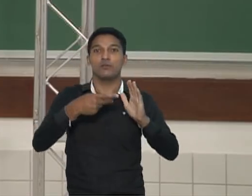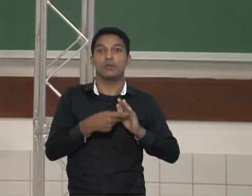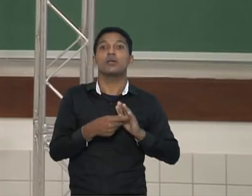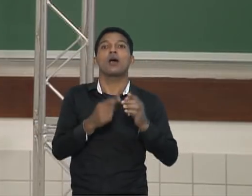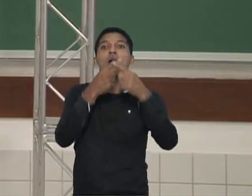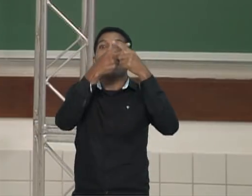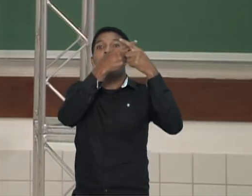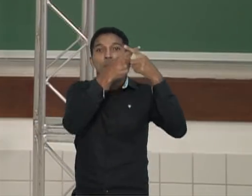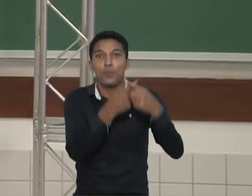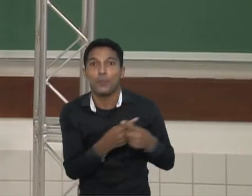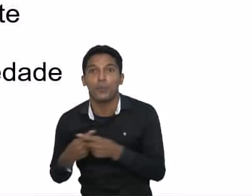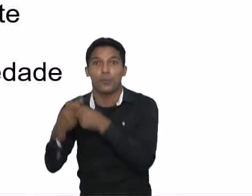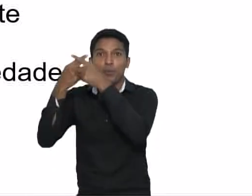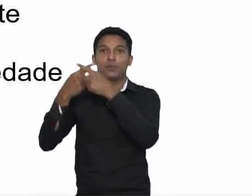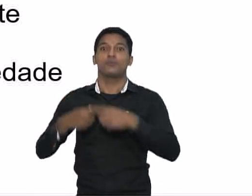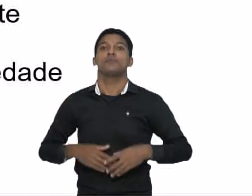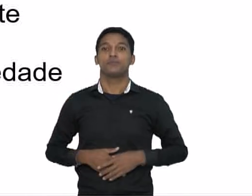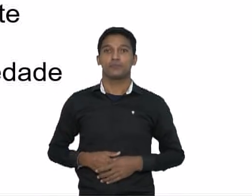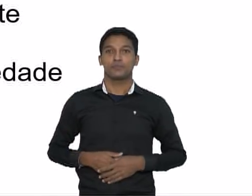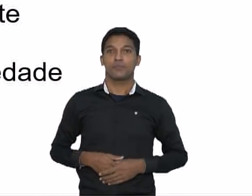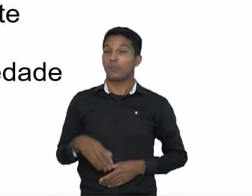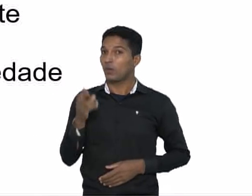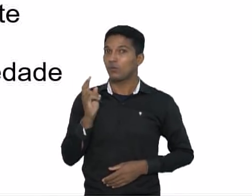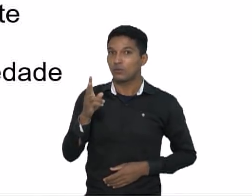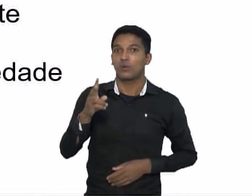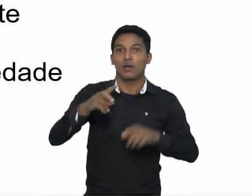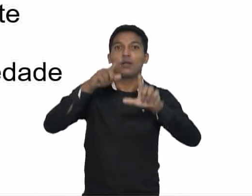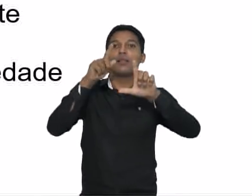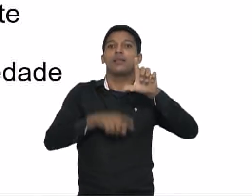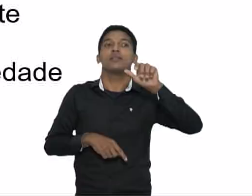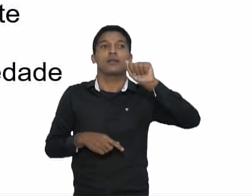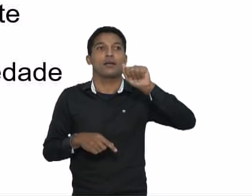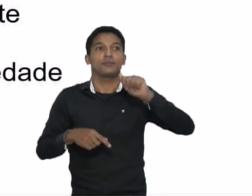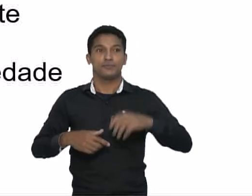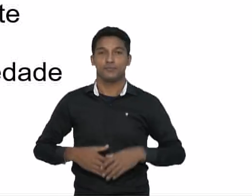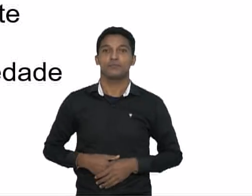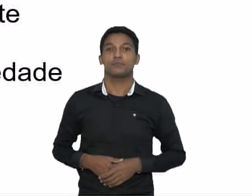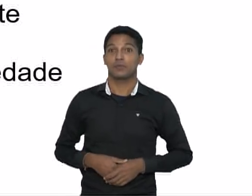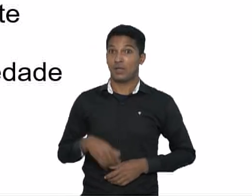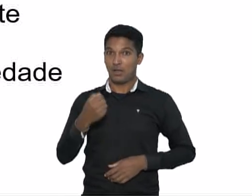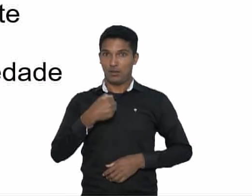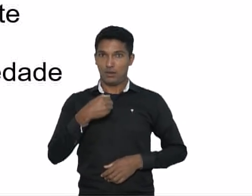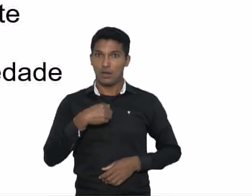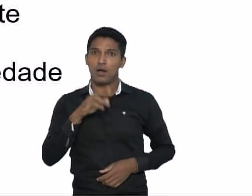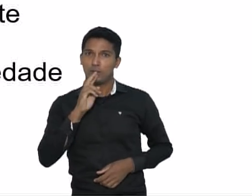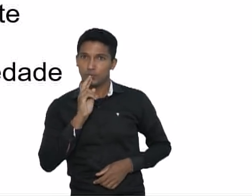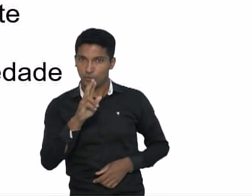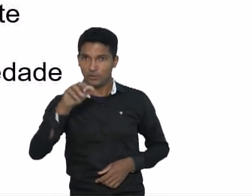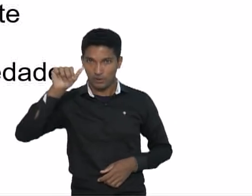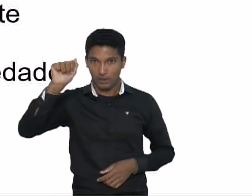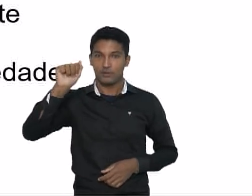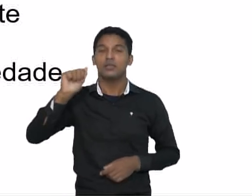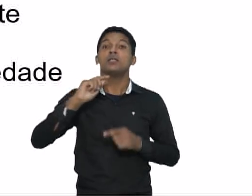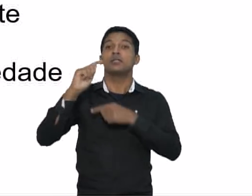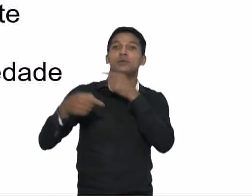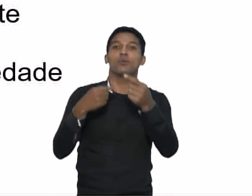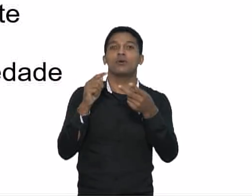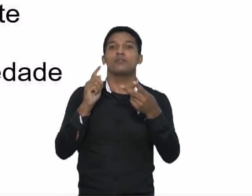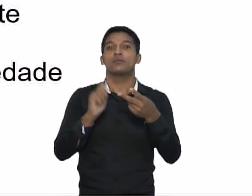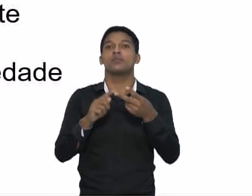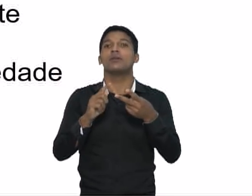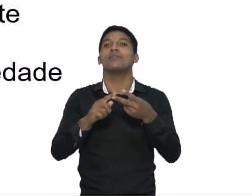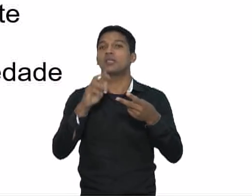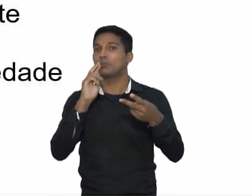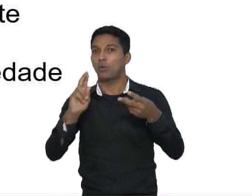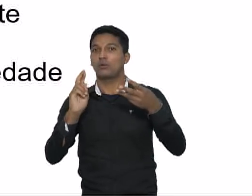então. Letra A. Então nós vamos... Eu vou responder a e depois vocês vão responder as